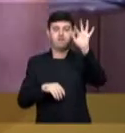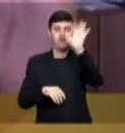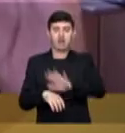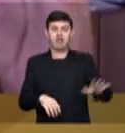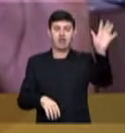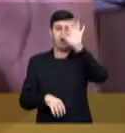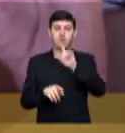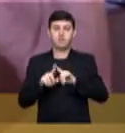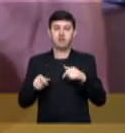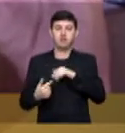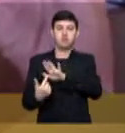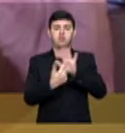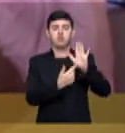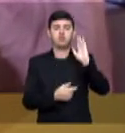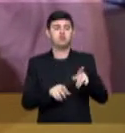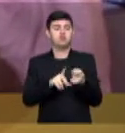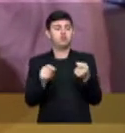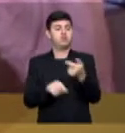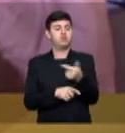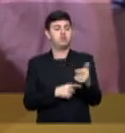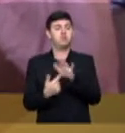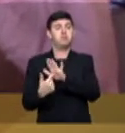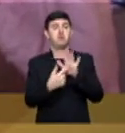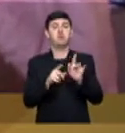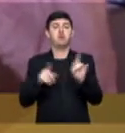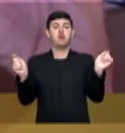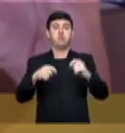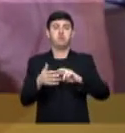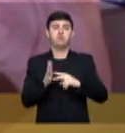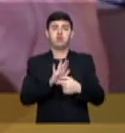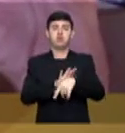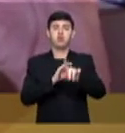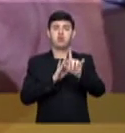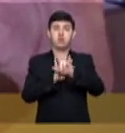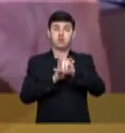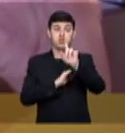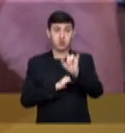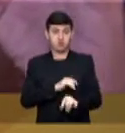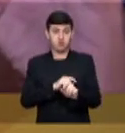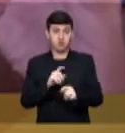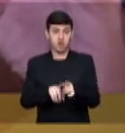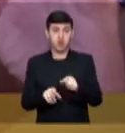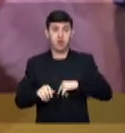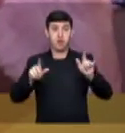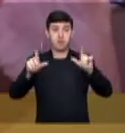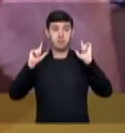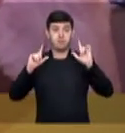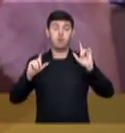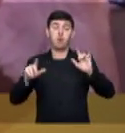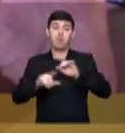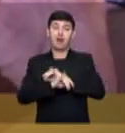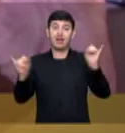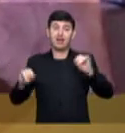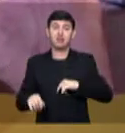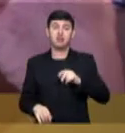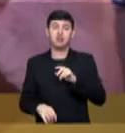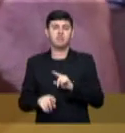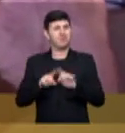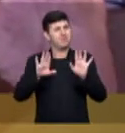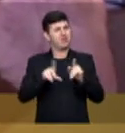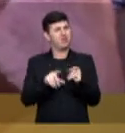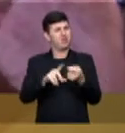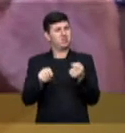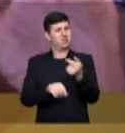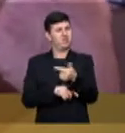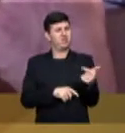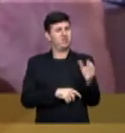temos o artigo 22, que estabelece a competência privativa para legislar sobre propaganda, e vem o artigo 220 e dá